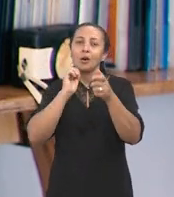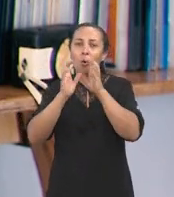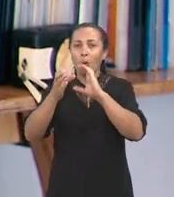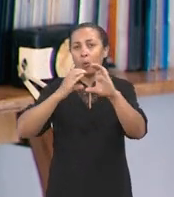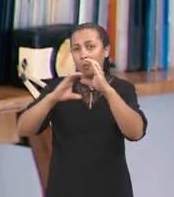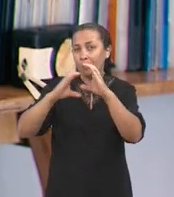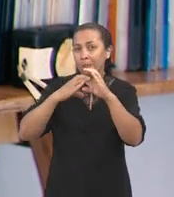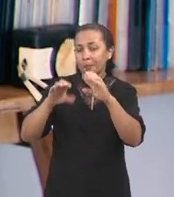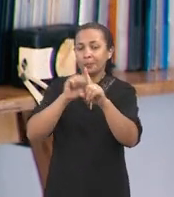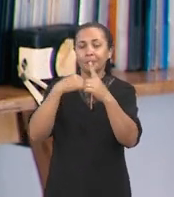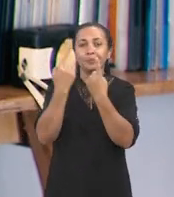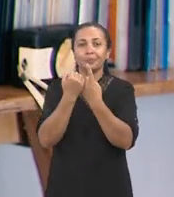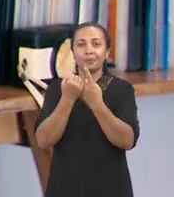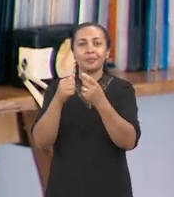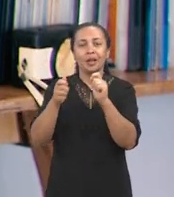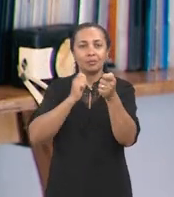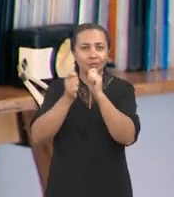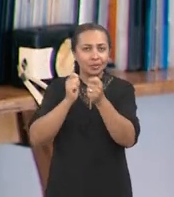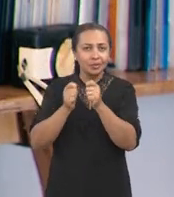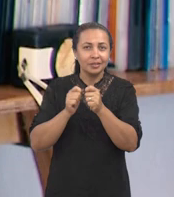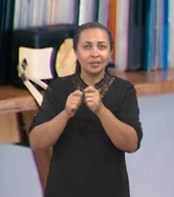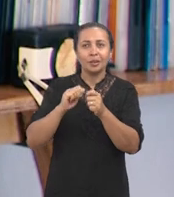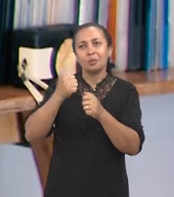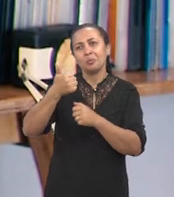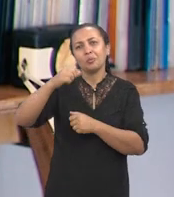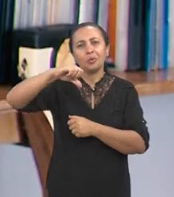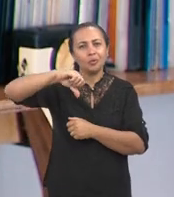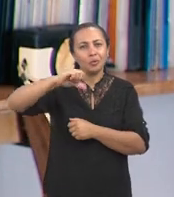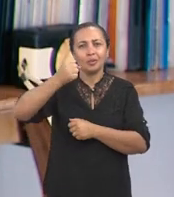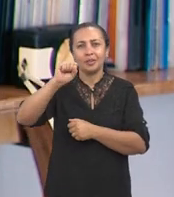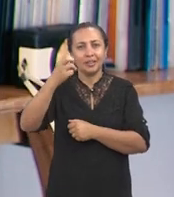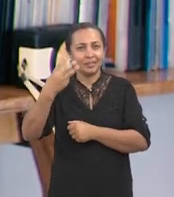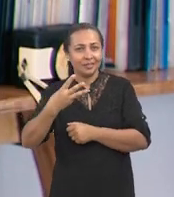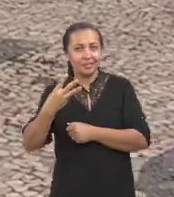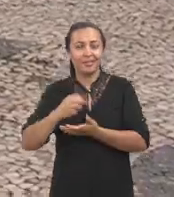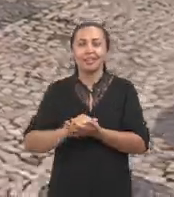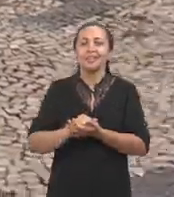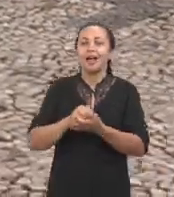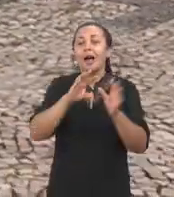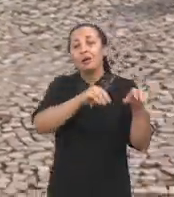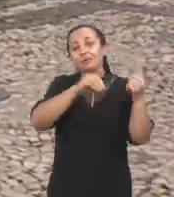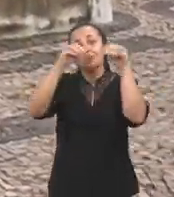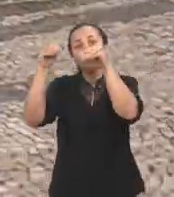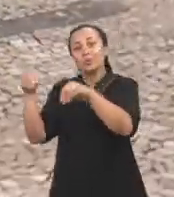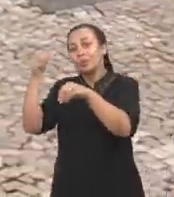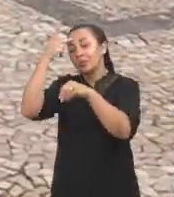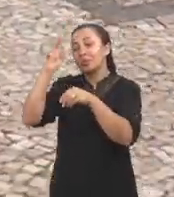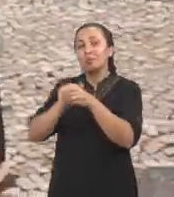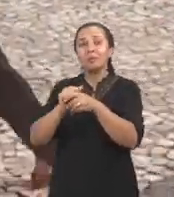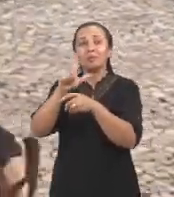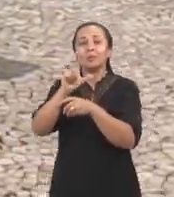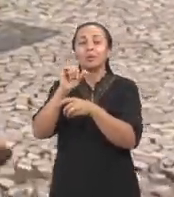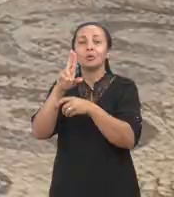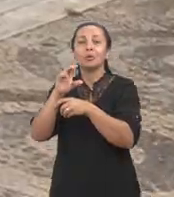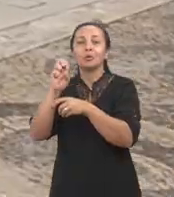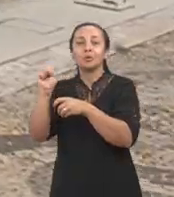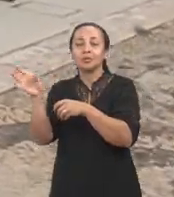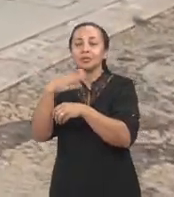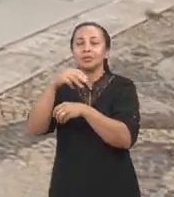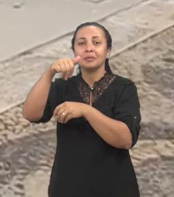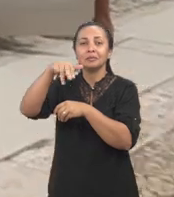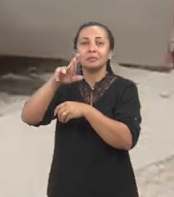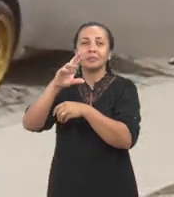social é opção em jornalismo desde 1983 e morar em São Luís do Maranhão estarei aqui